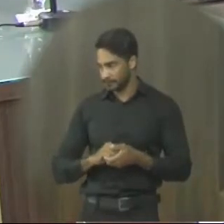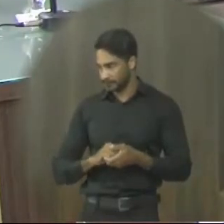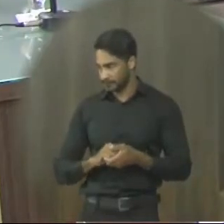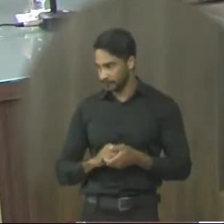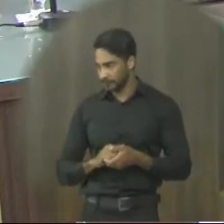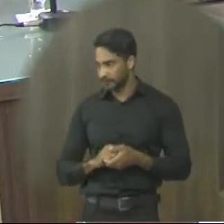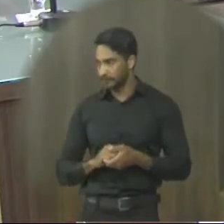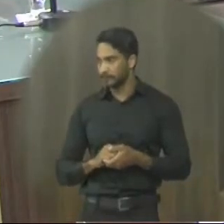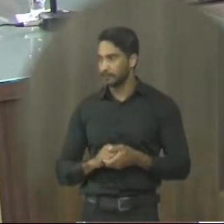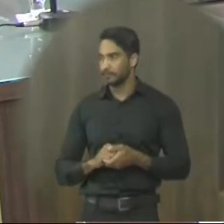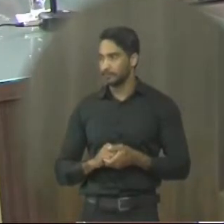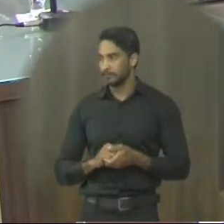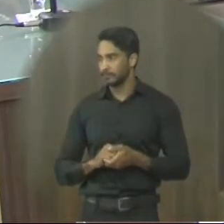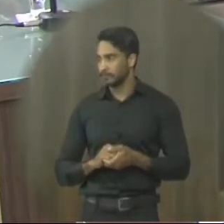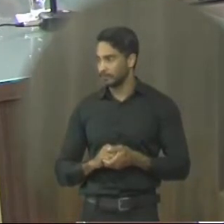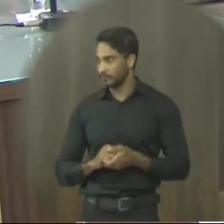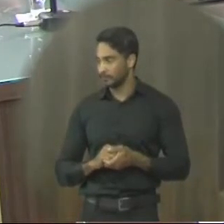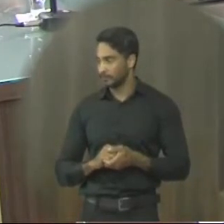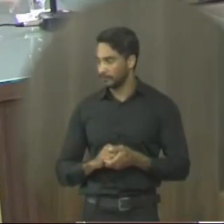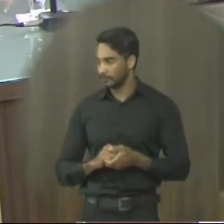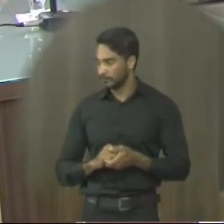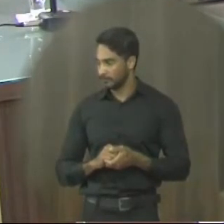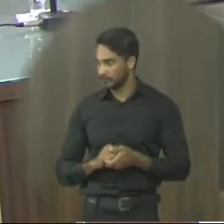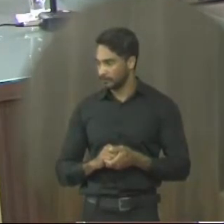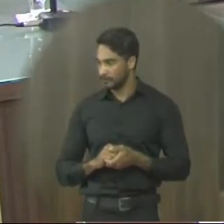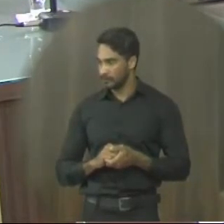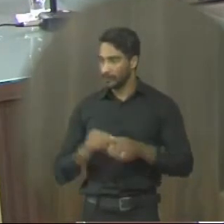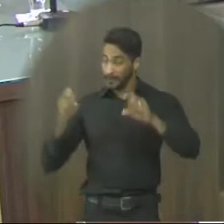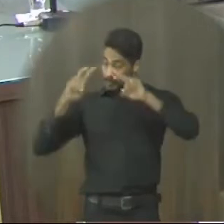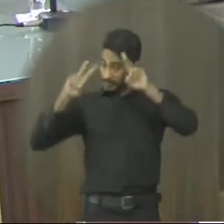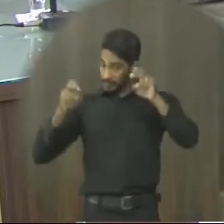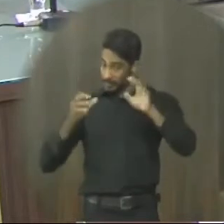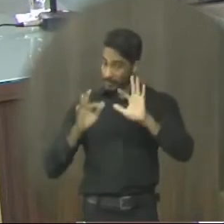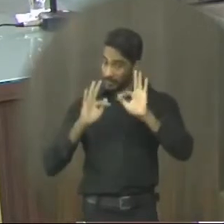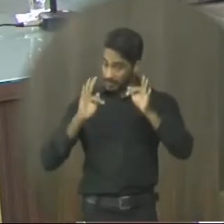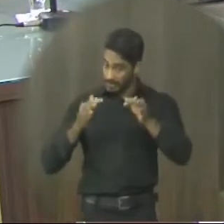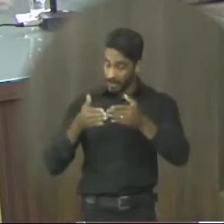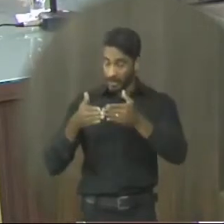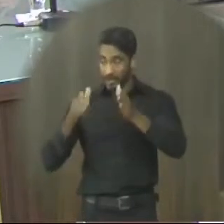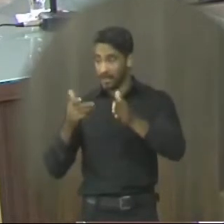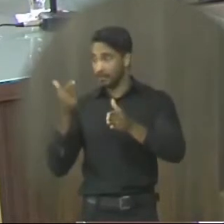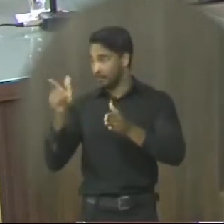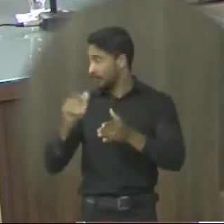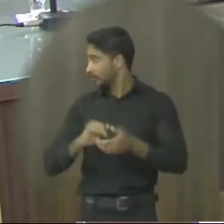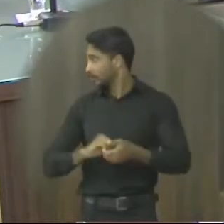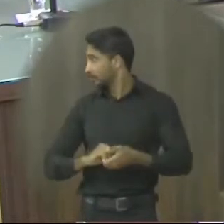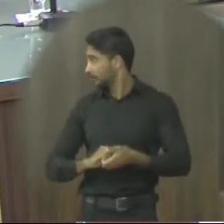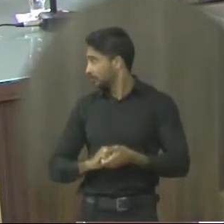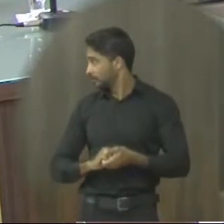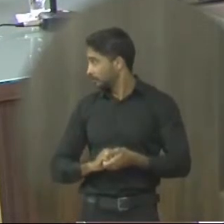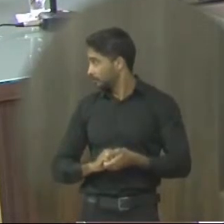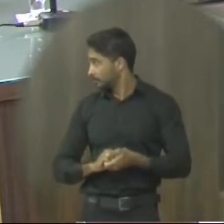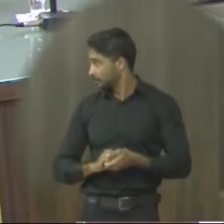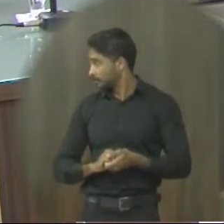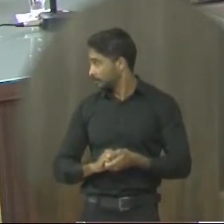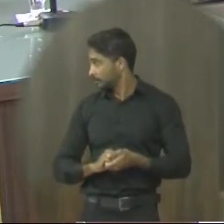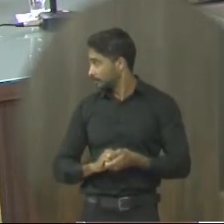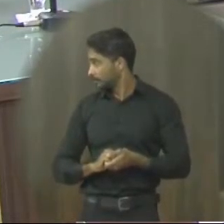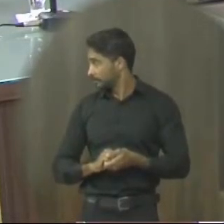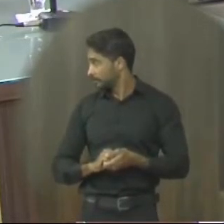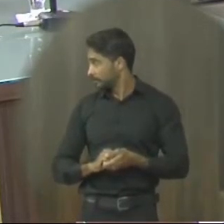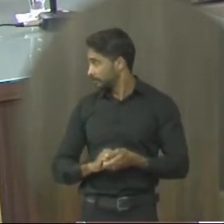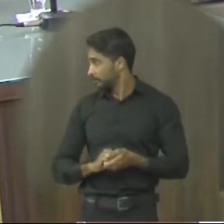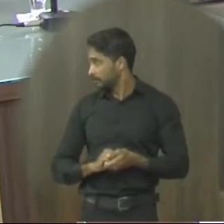né? Pela ordem, senhor presidente. Encerra o primeiro e abre o outro, senão. O senhor vai colocar a indicação